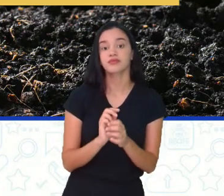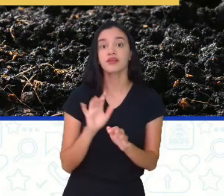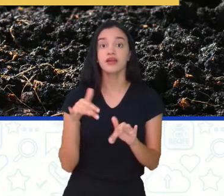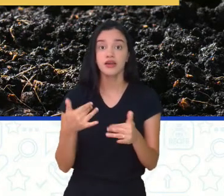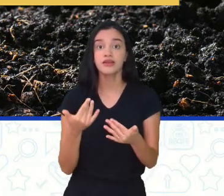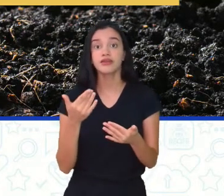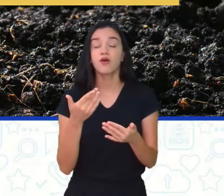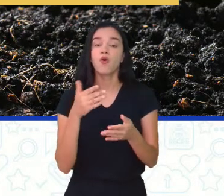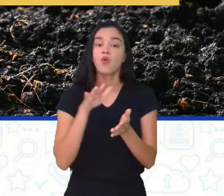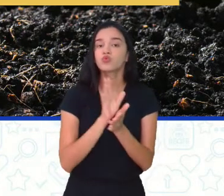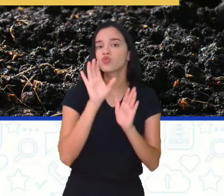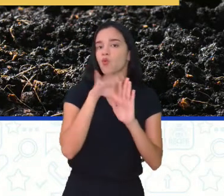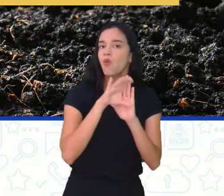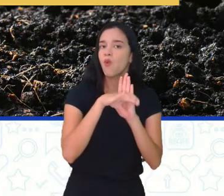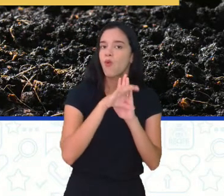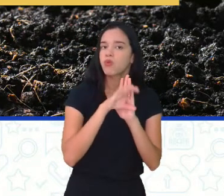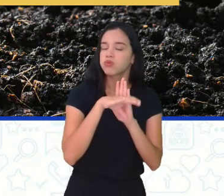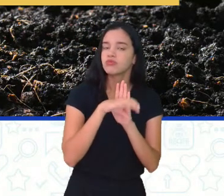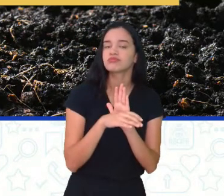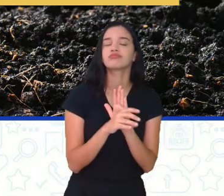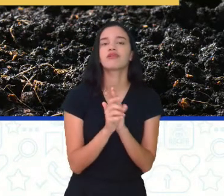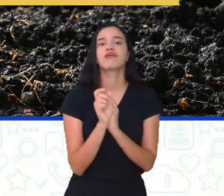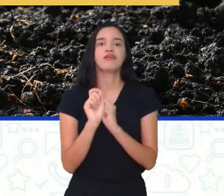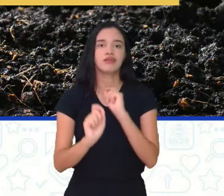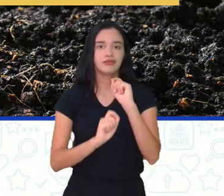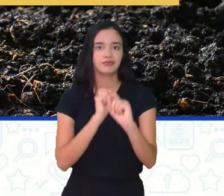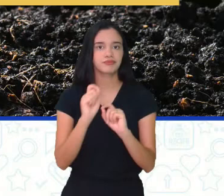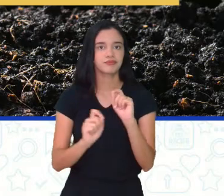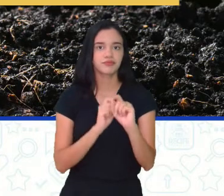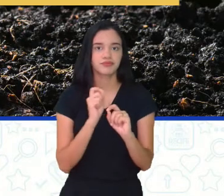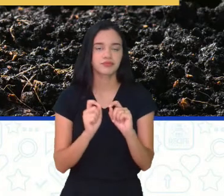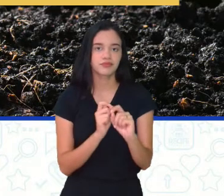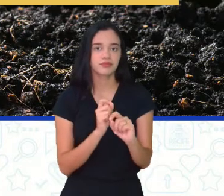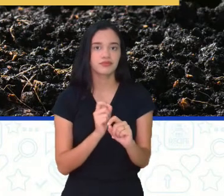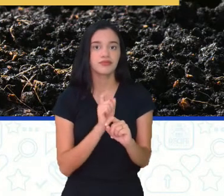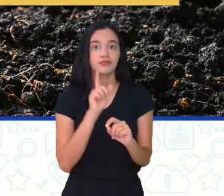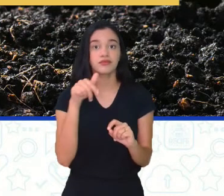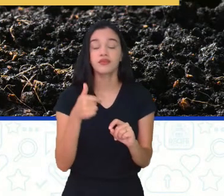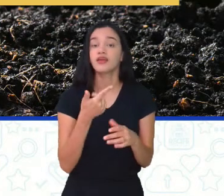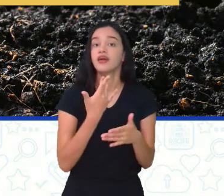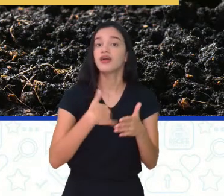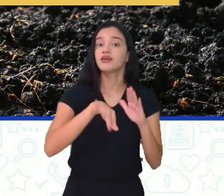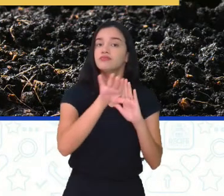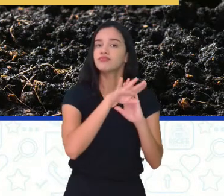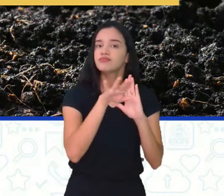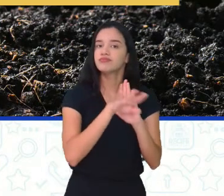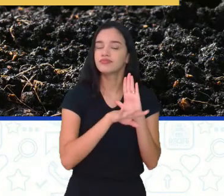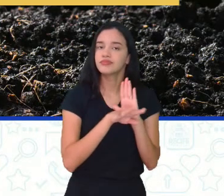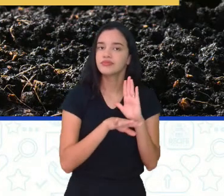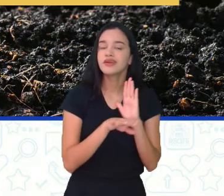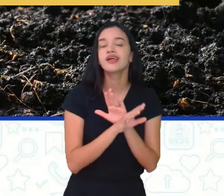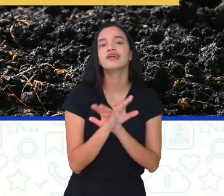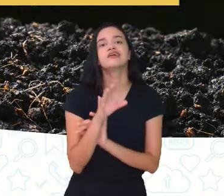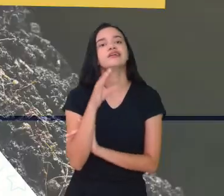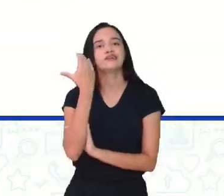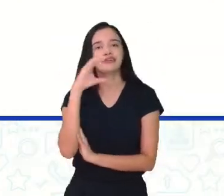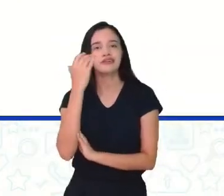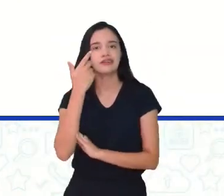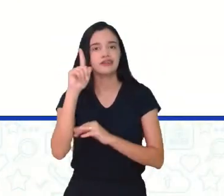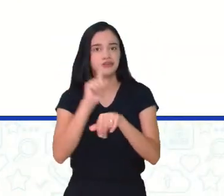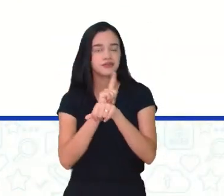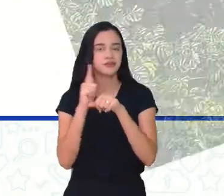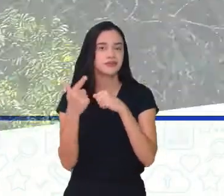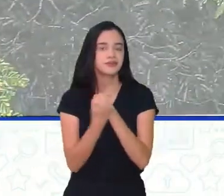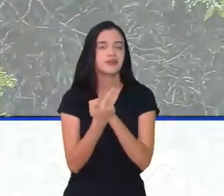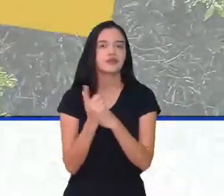Outros conceitos se consolidaram como nas categorias da ciência geográfica. Aí